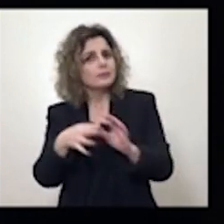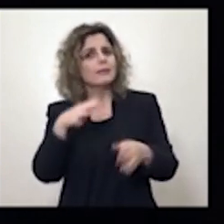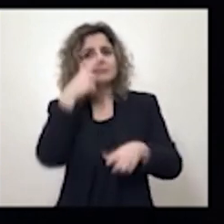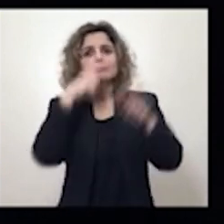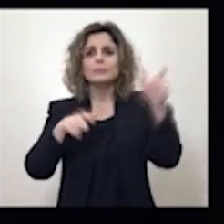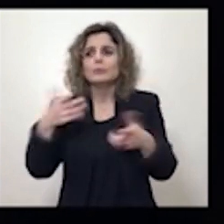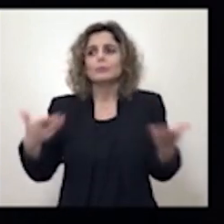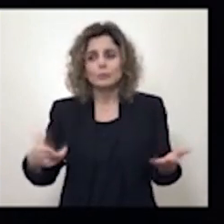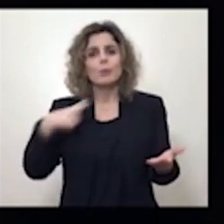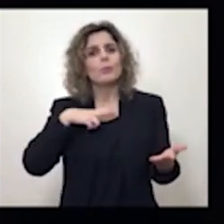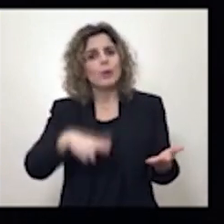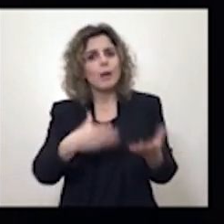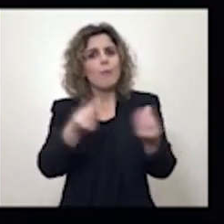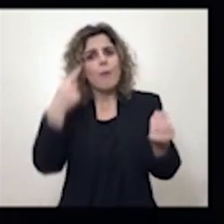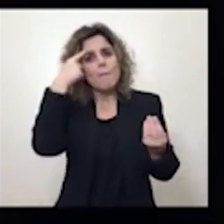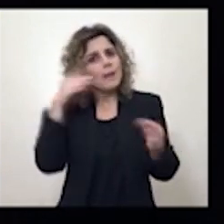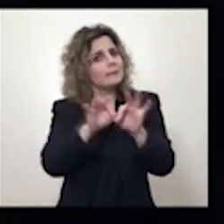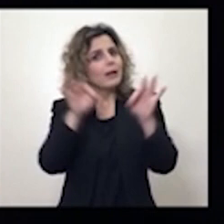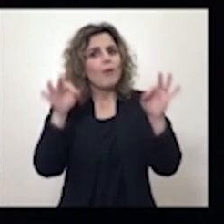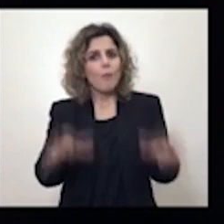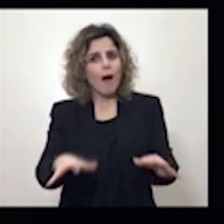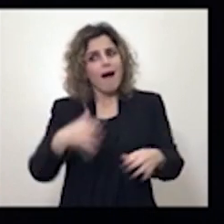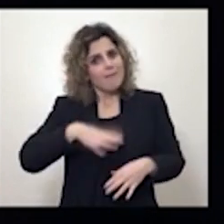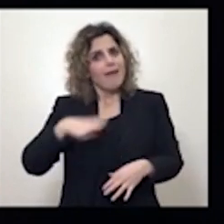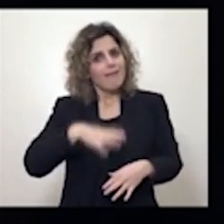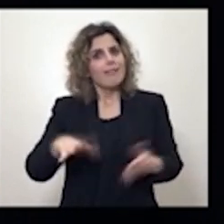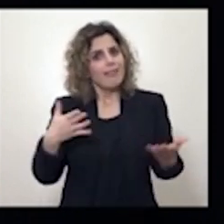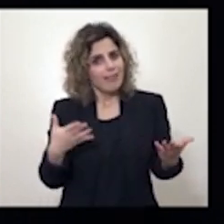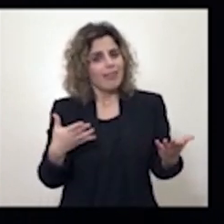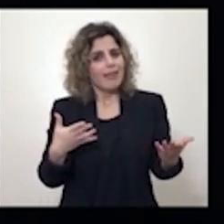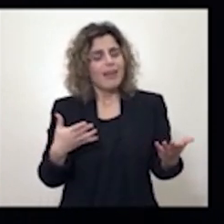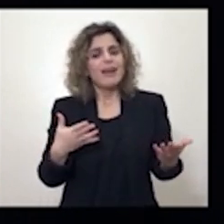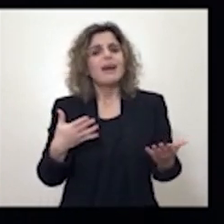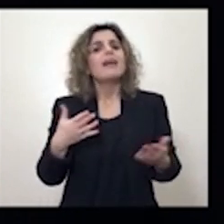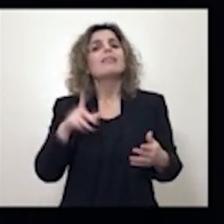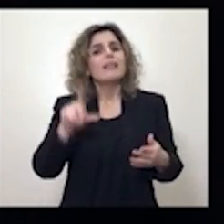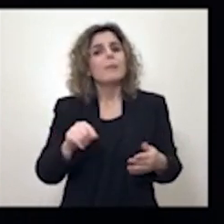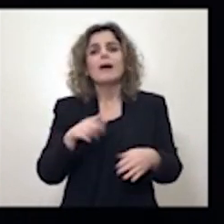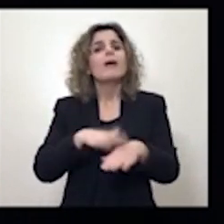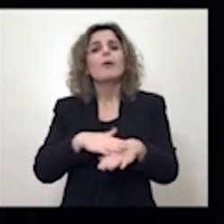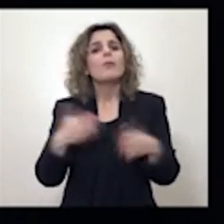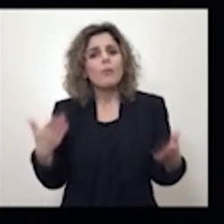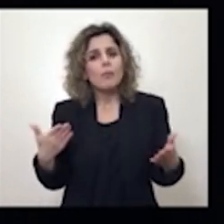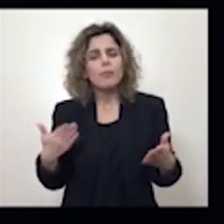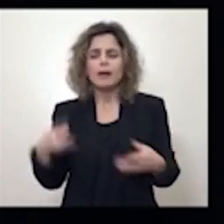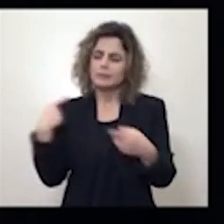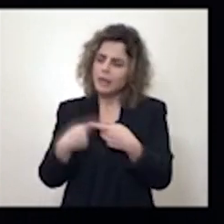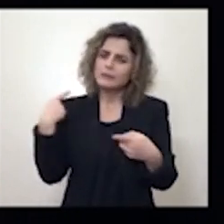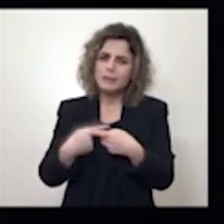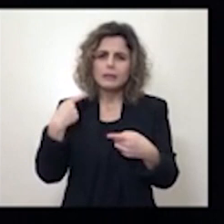portugueses e é sedutor. É mesmo o mais sedutor perante o cansaço destas exigentes